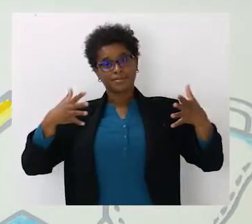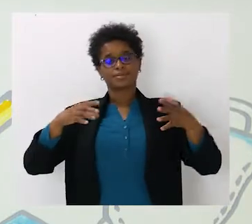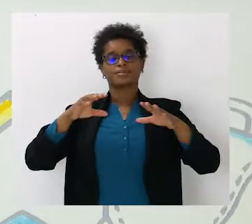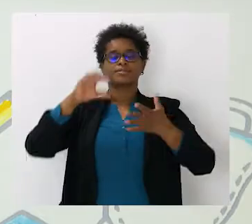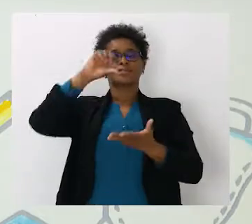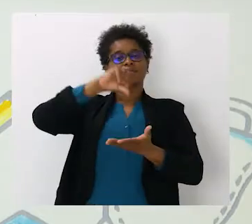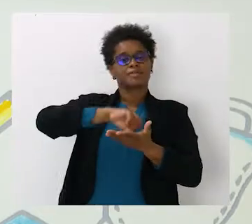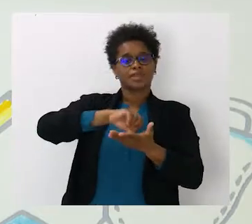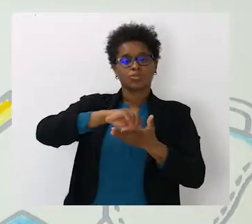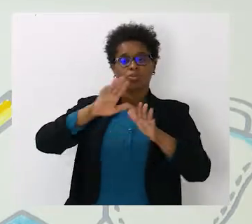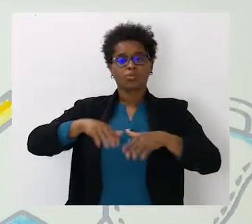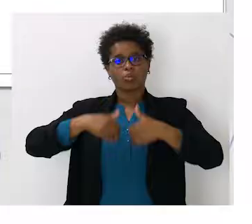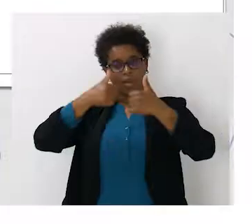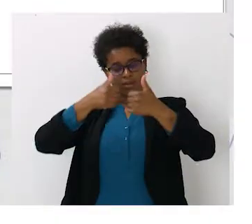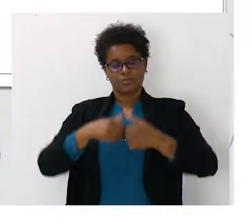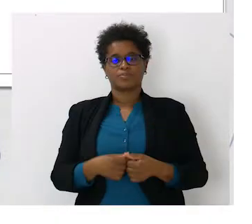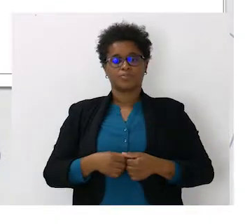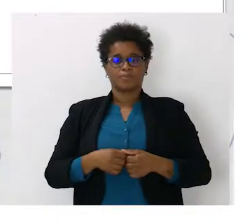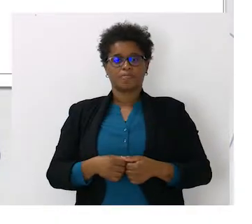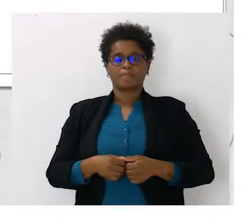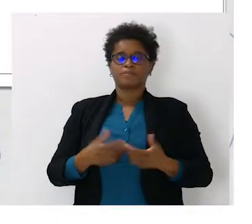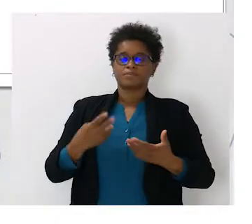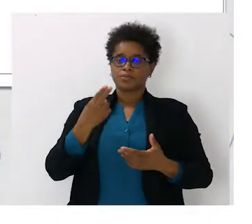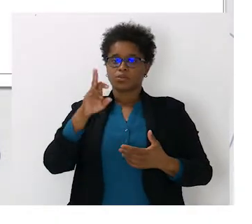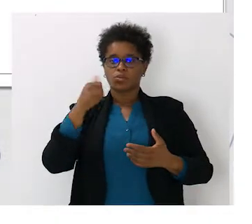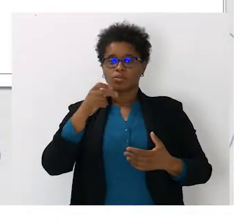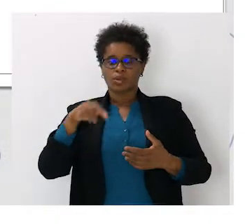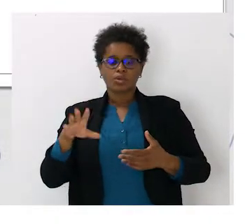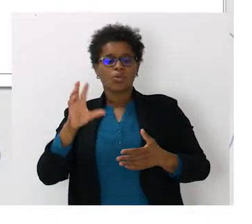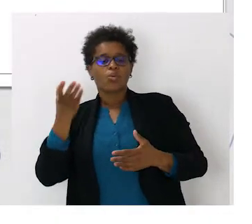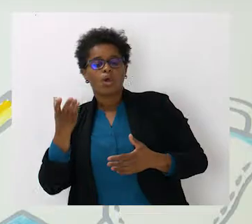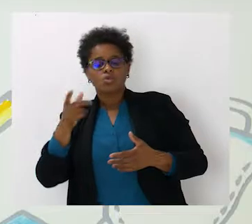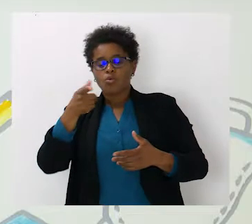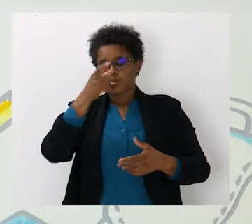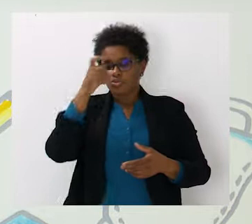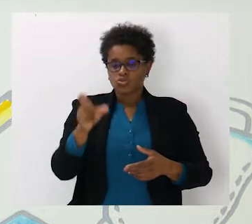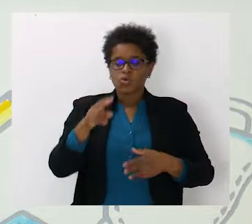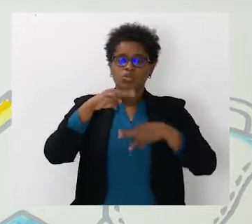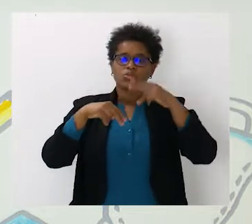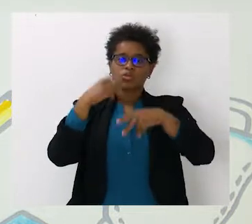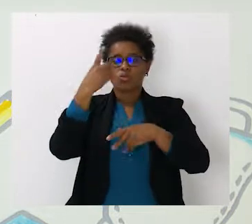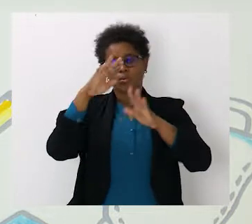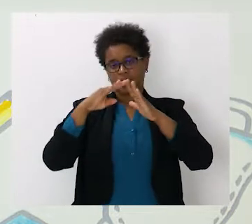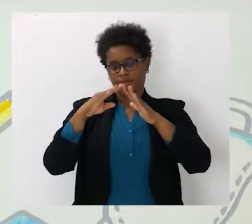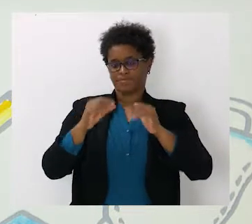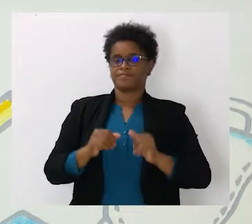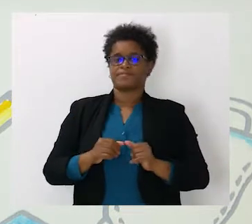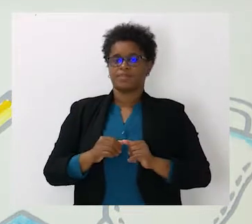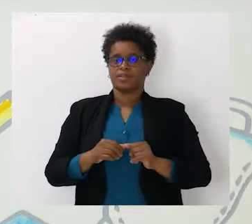grande centro urbano. Como assim? Quando uma pessoa constrói uma